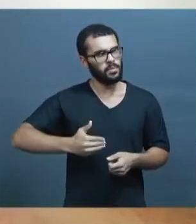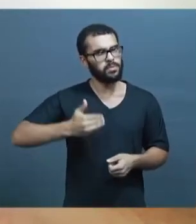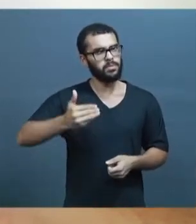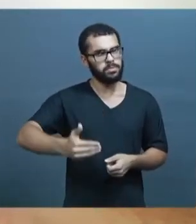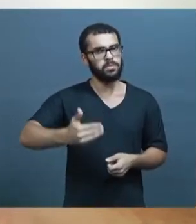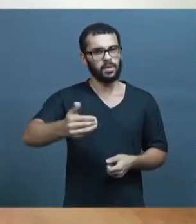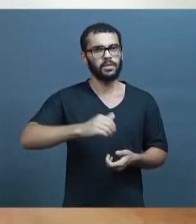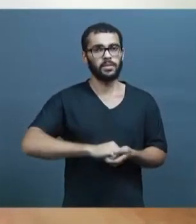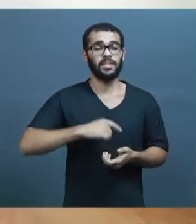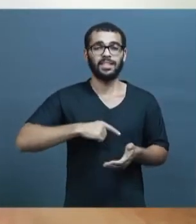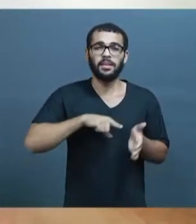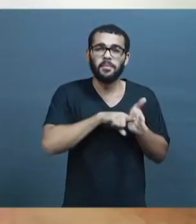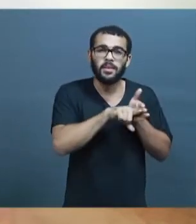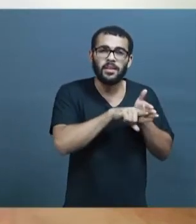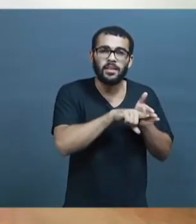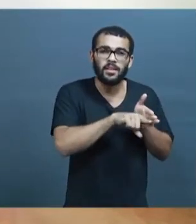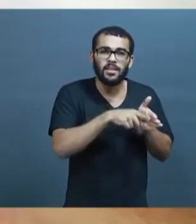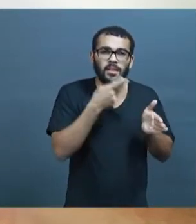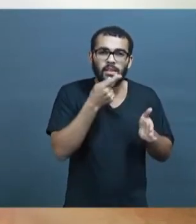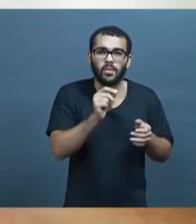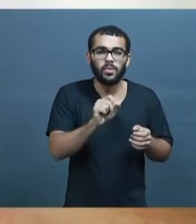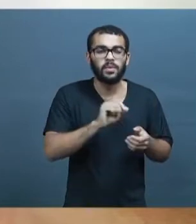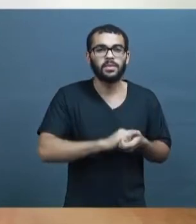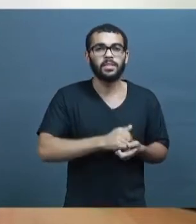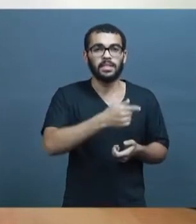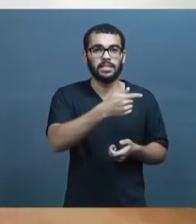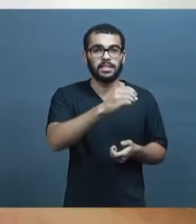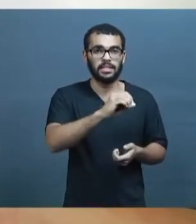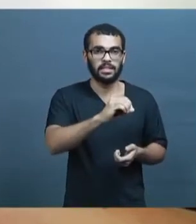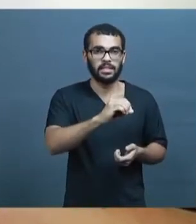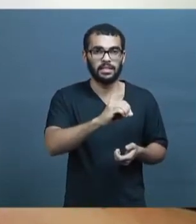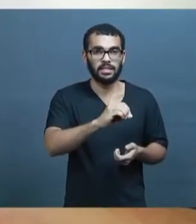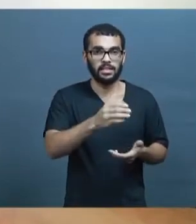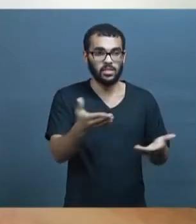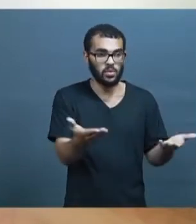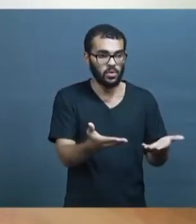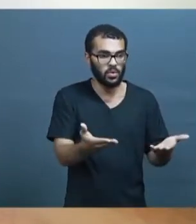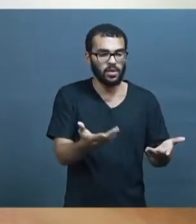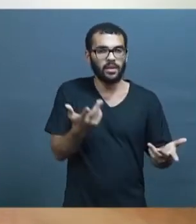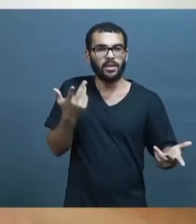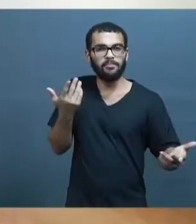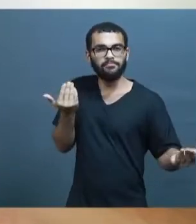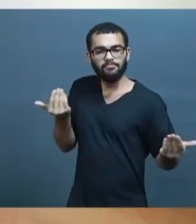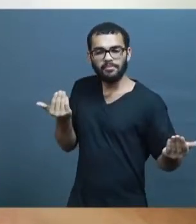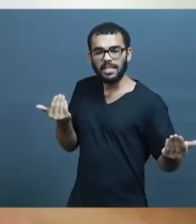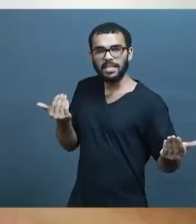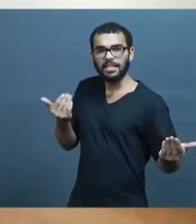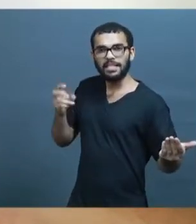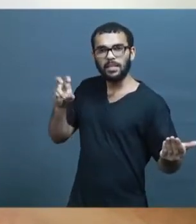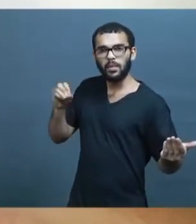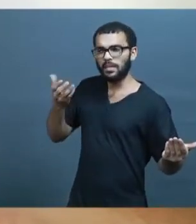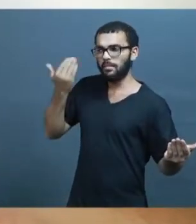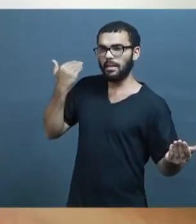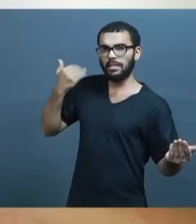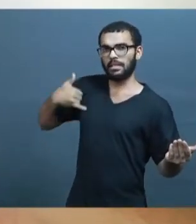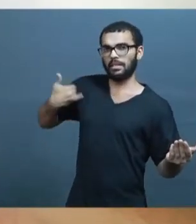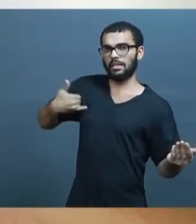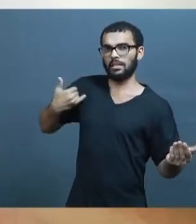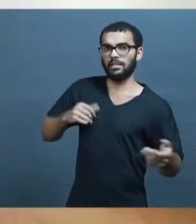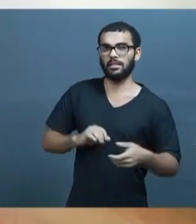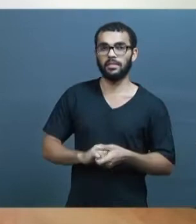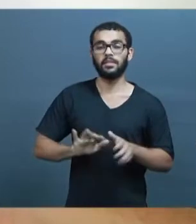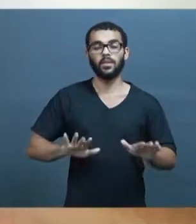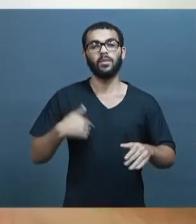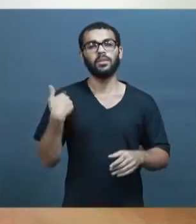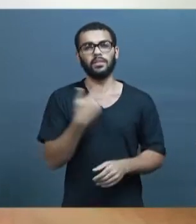estudos comprovando que os 70 de hoje são os 50 de antes, né? Então isso significa que estamos vivendo